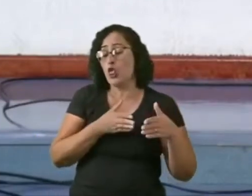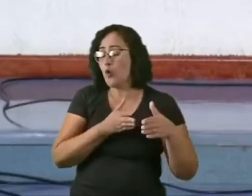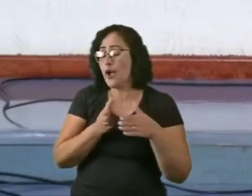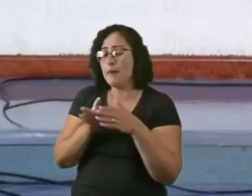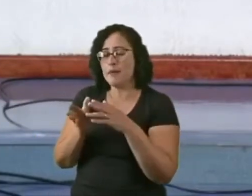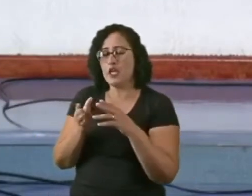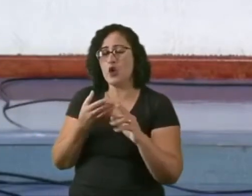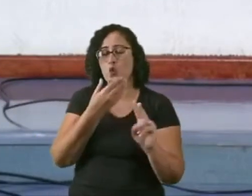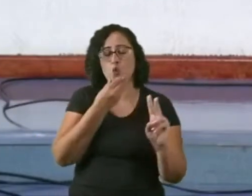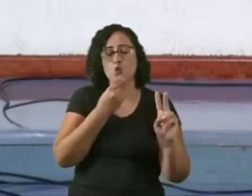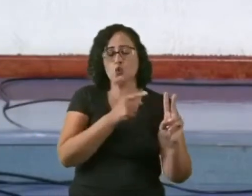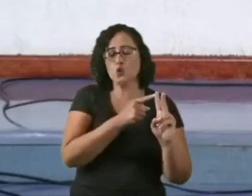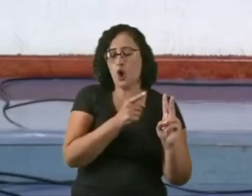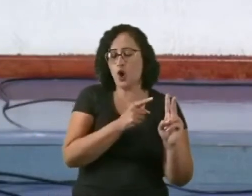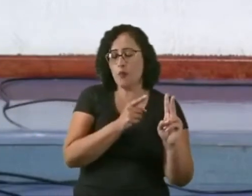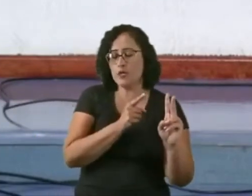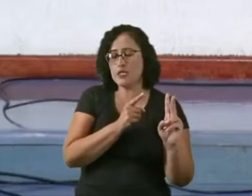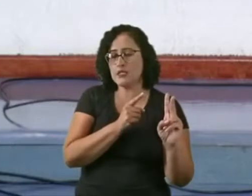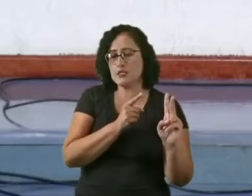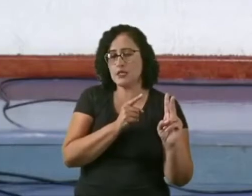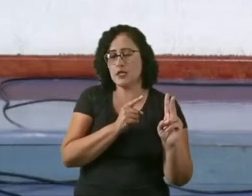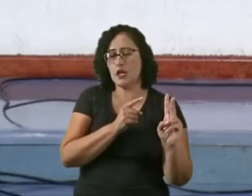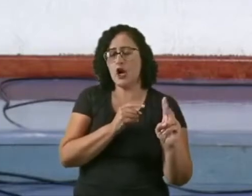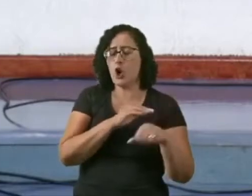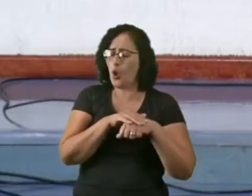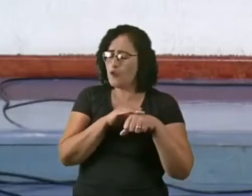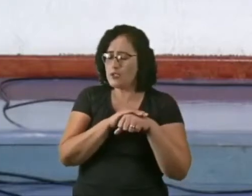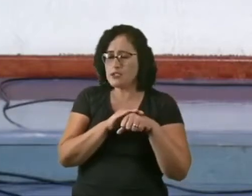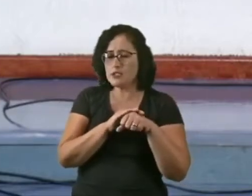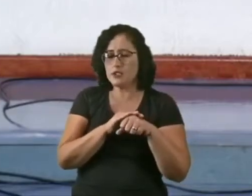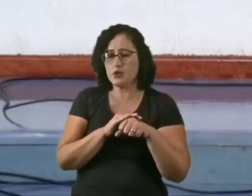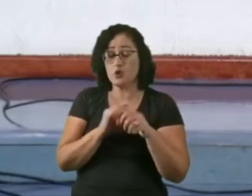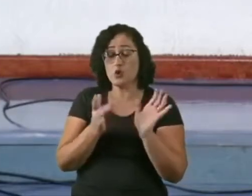e começou a caminhar com eles.